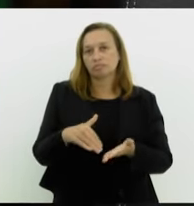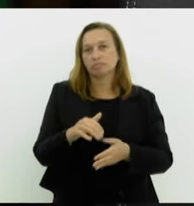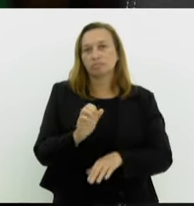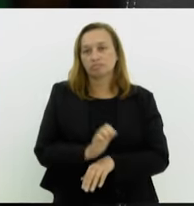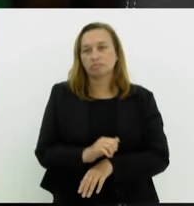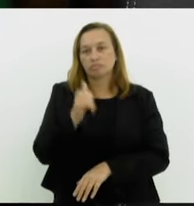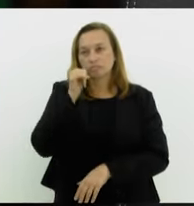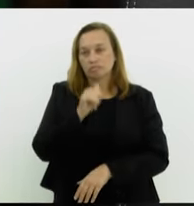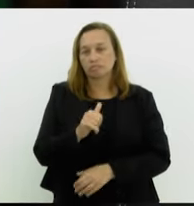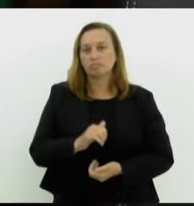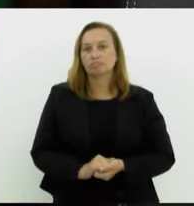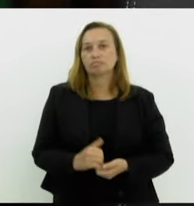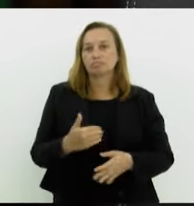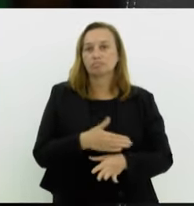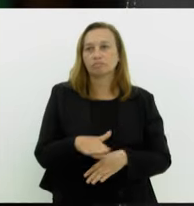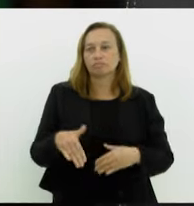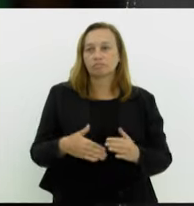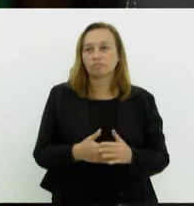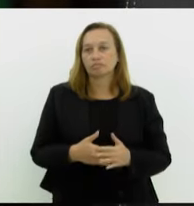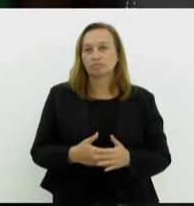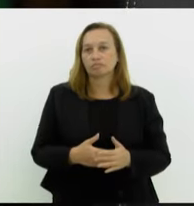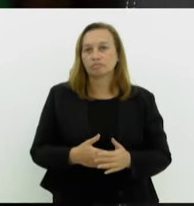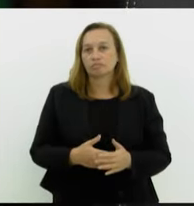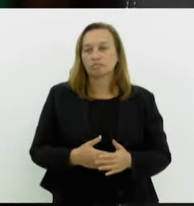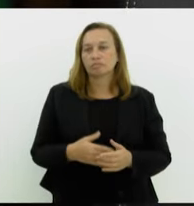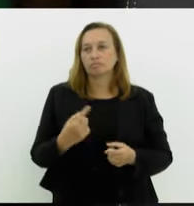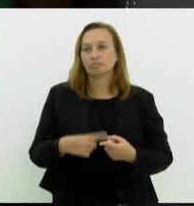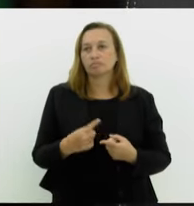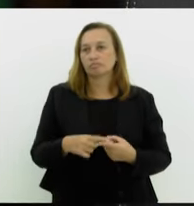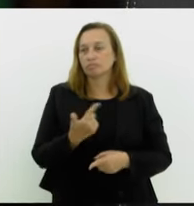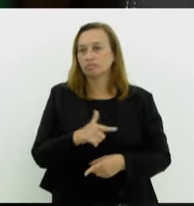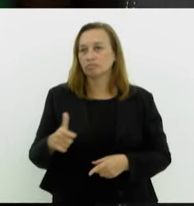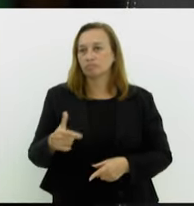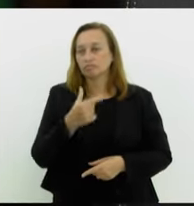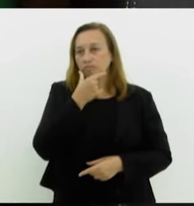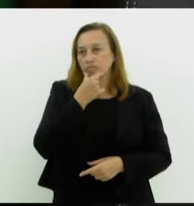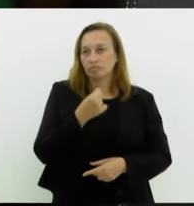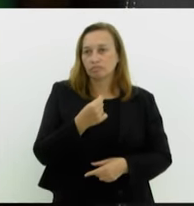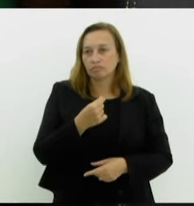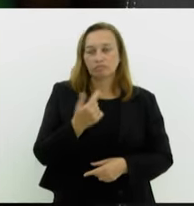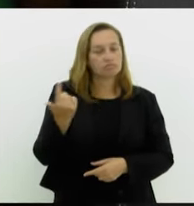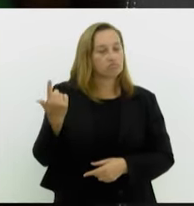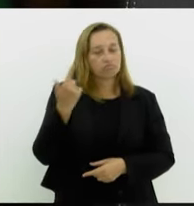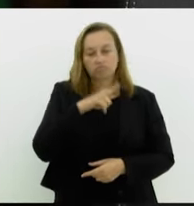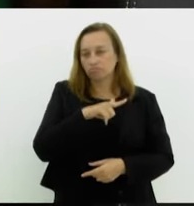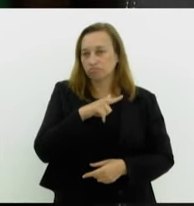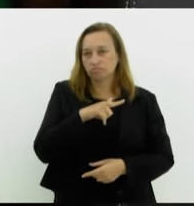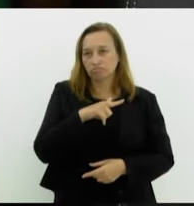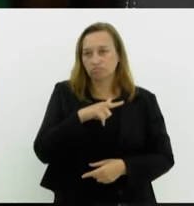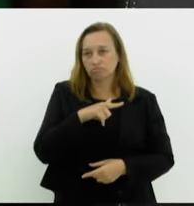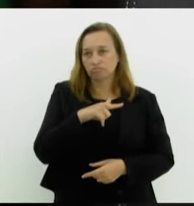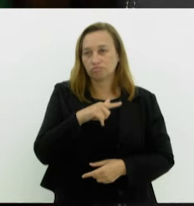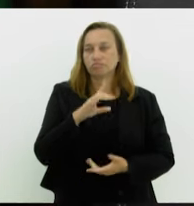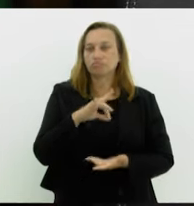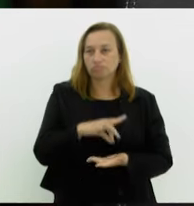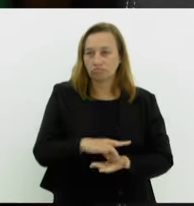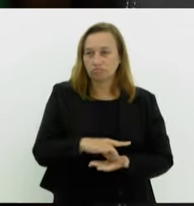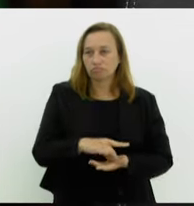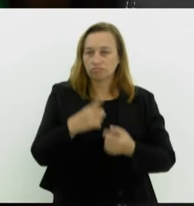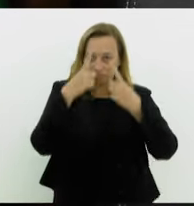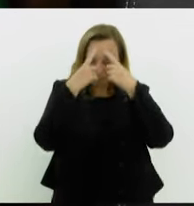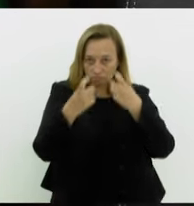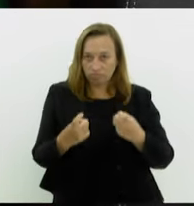mulher tá à disposição de todas e de todos porque sem os homens a gente não vai conseguir fazer essa realidade da